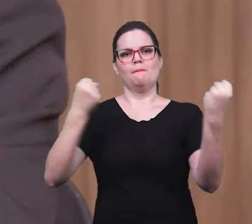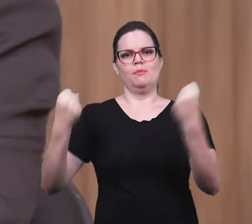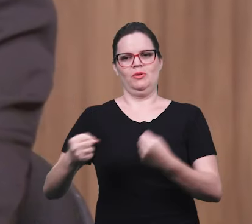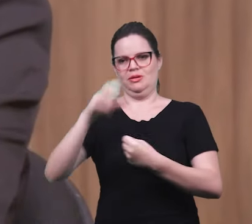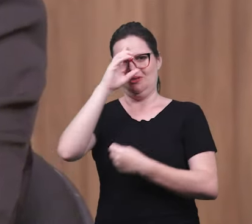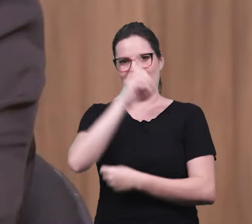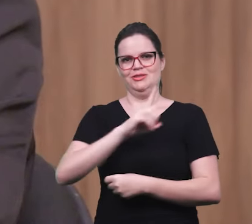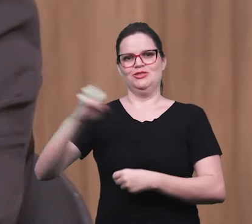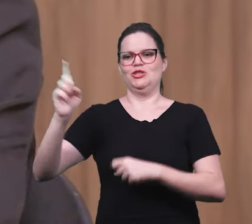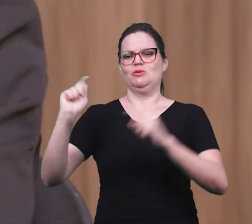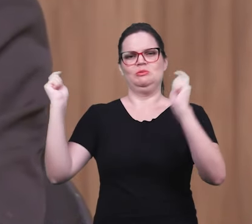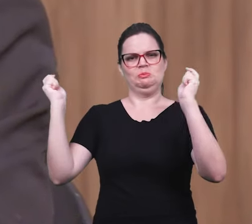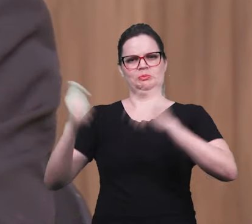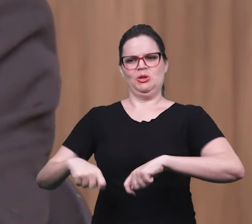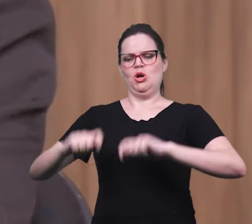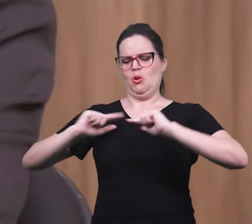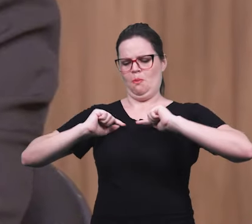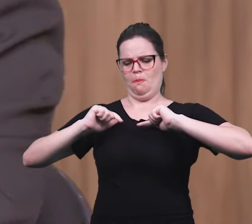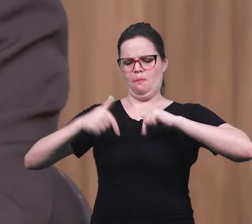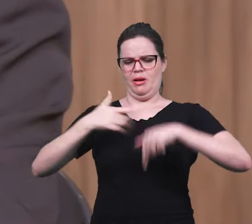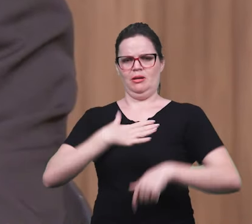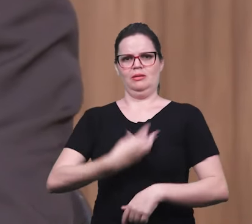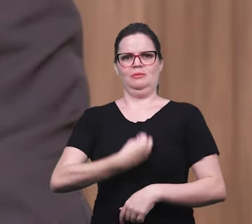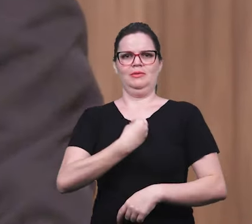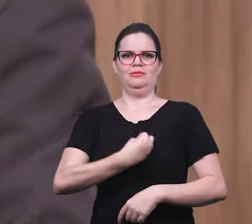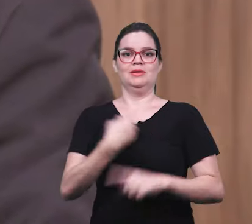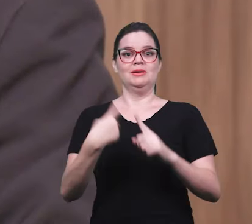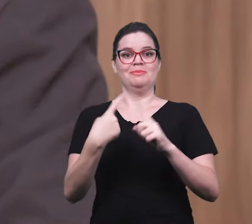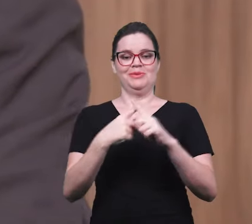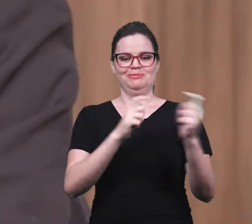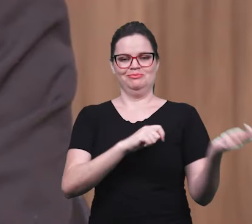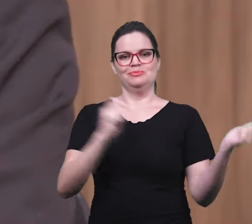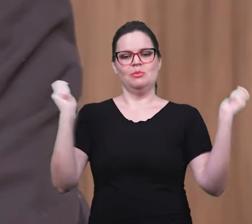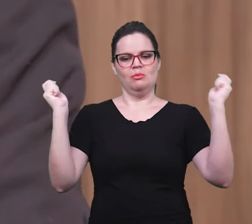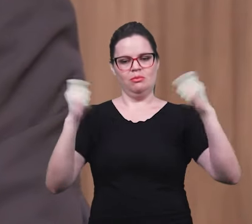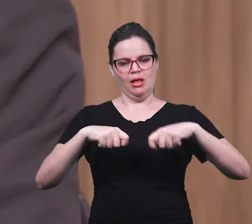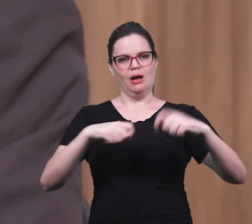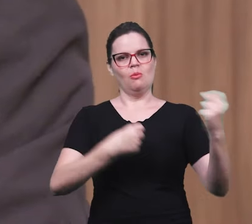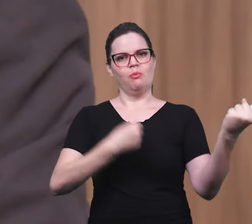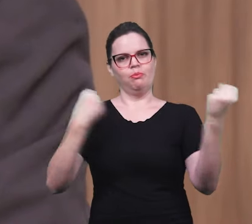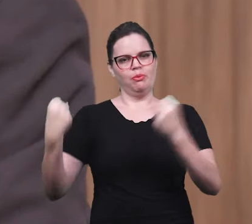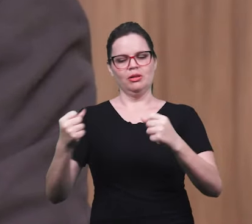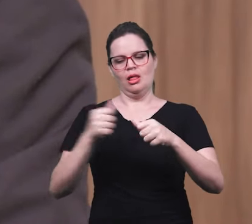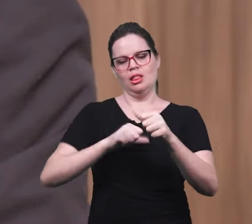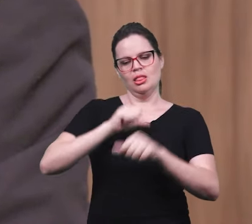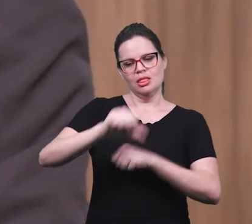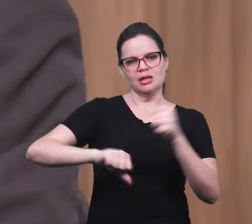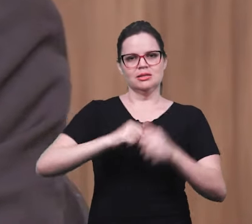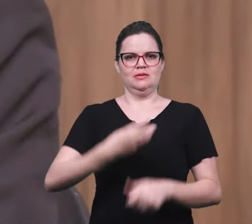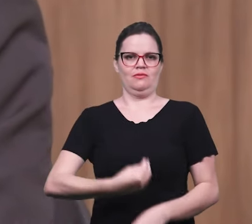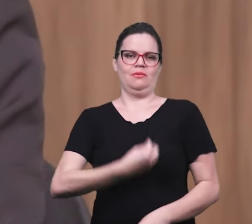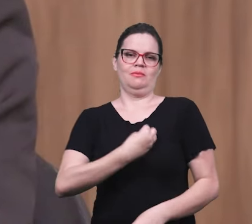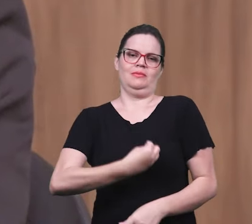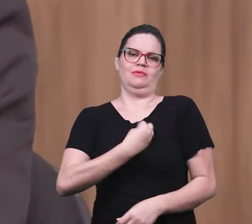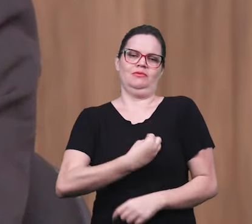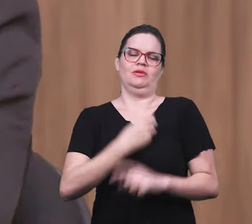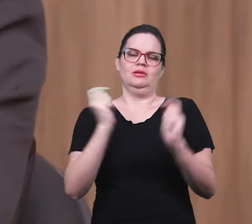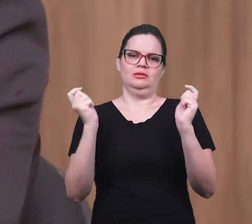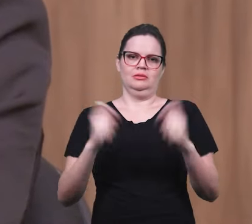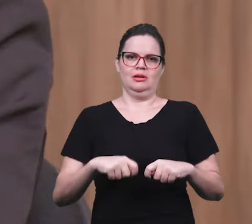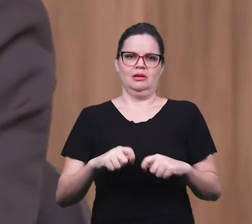Então a eficácia de Deus, ela transforma a morte em vida, ela transforma a